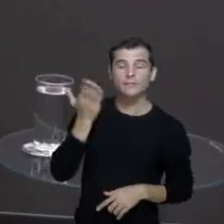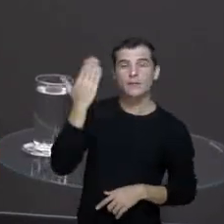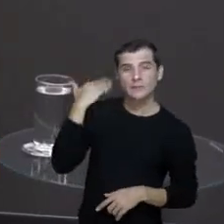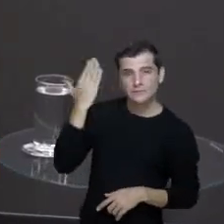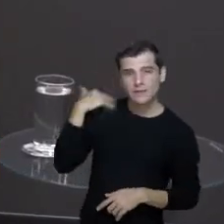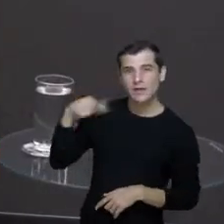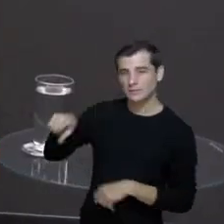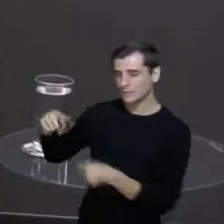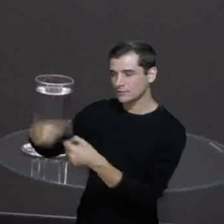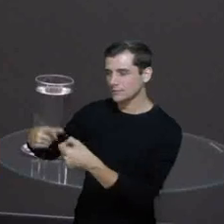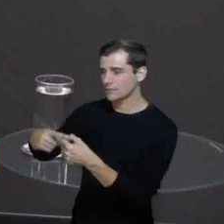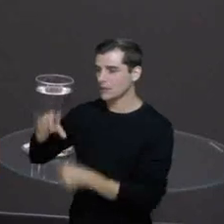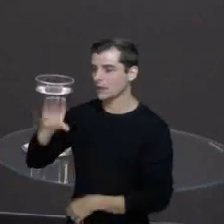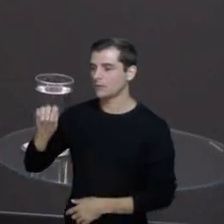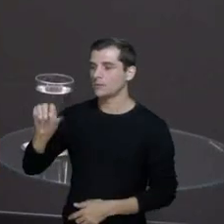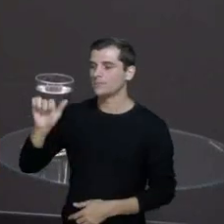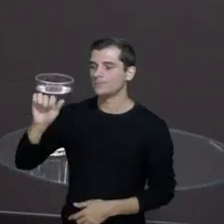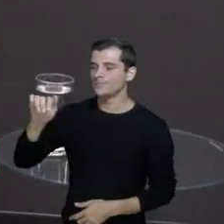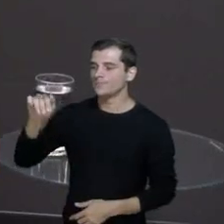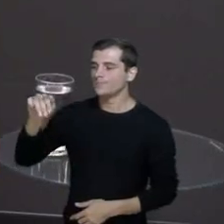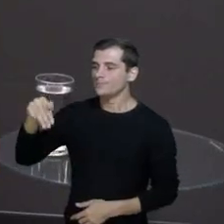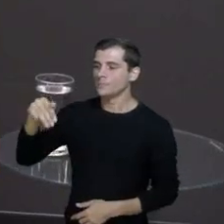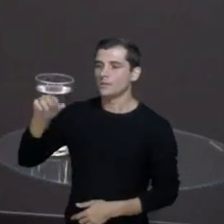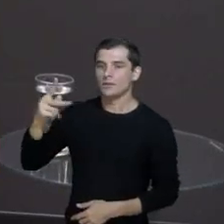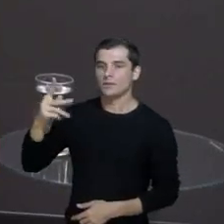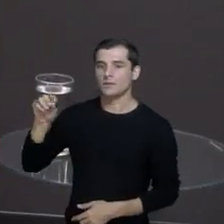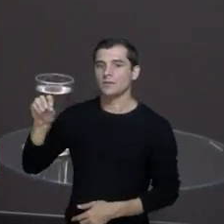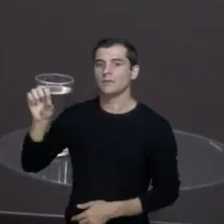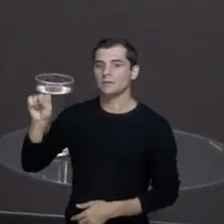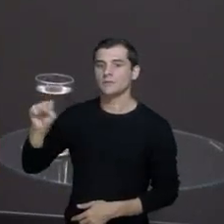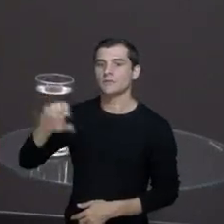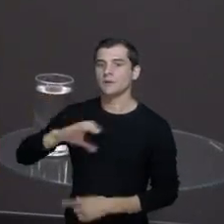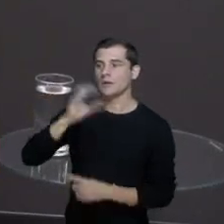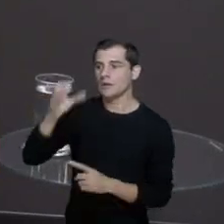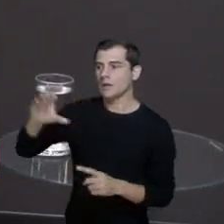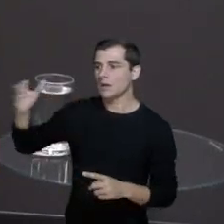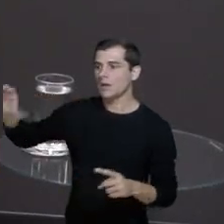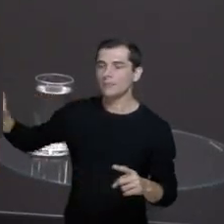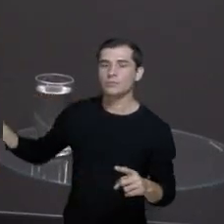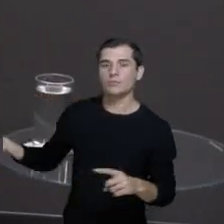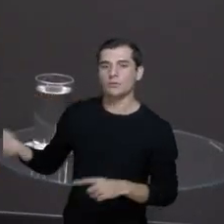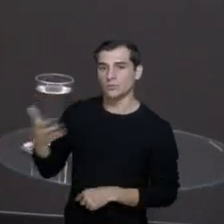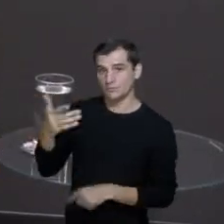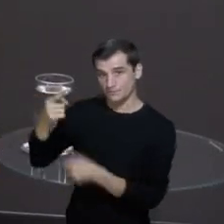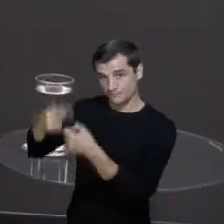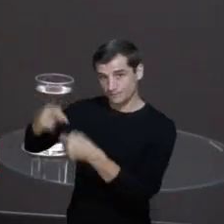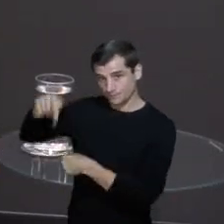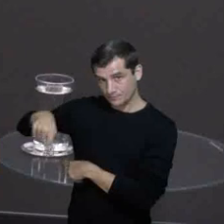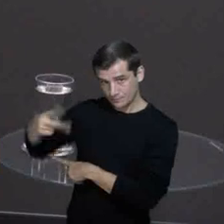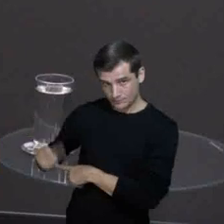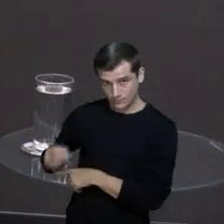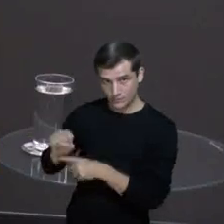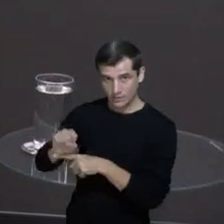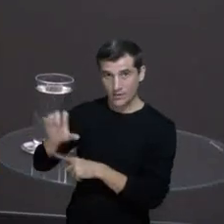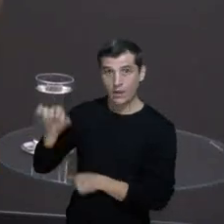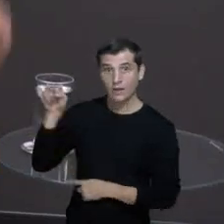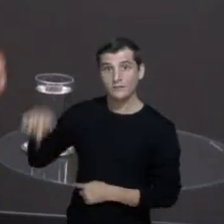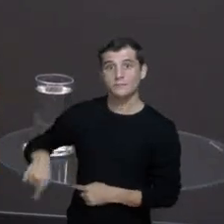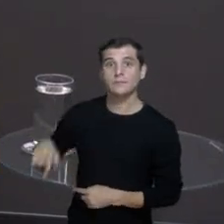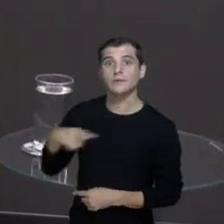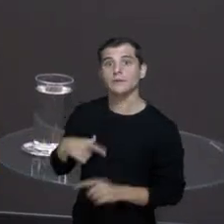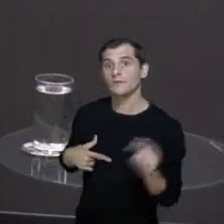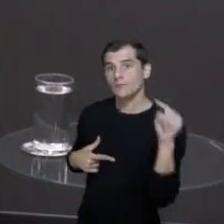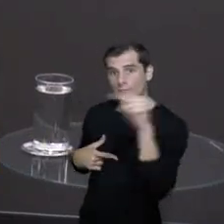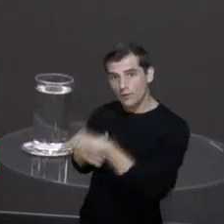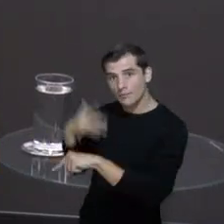Campos Novos e uma coisa básica para quem lida com drogas é acabar eh com a com a falsidade de que a droga não dá